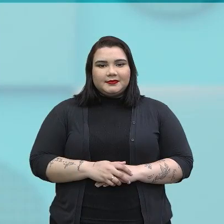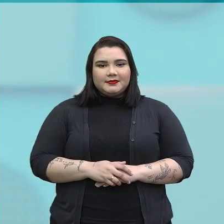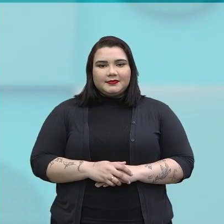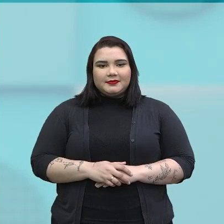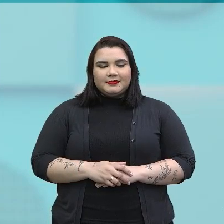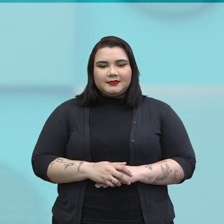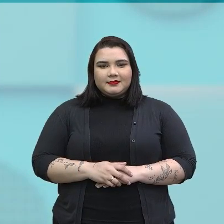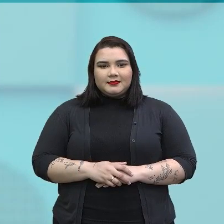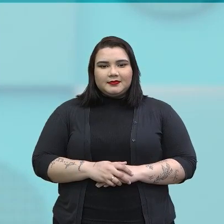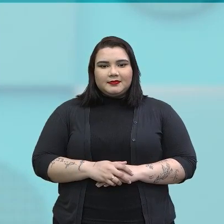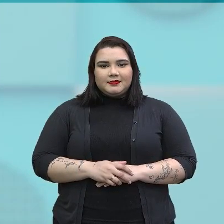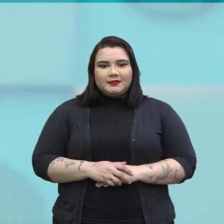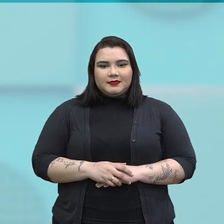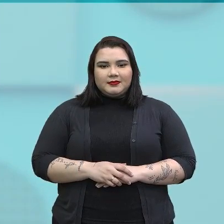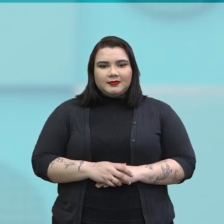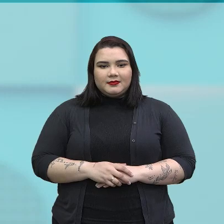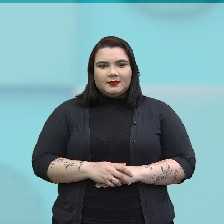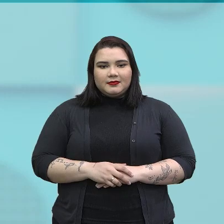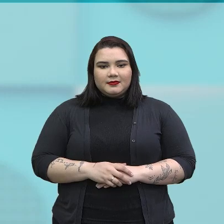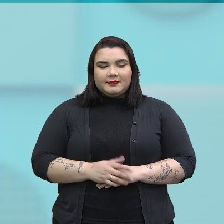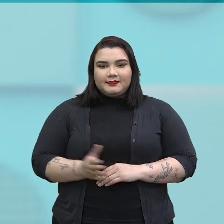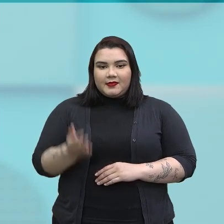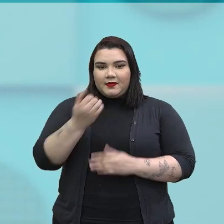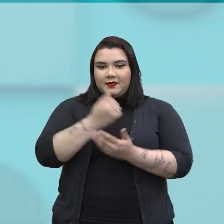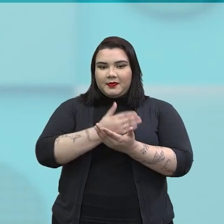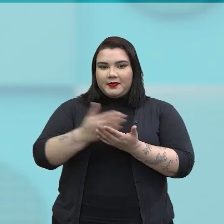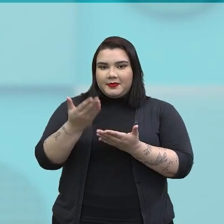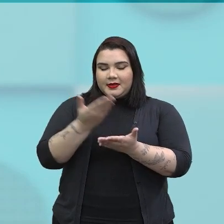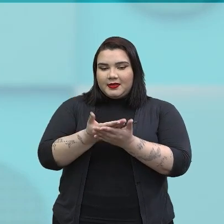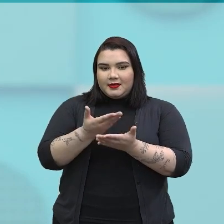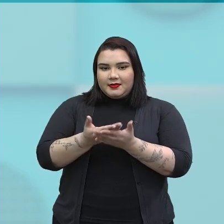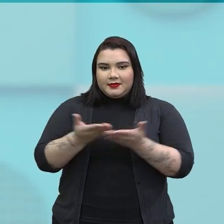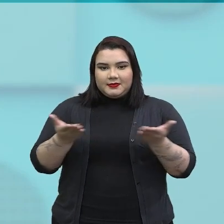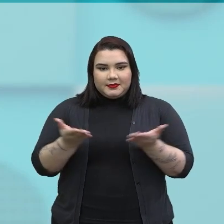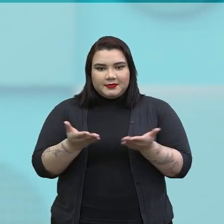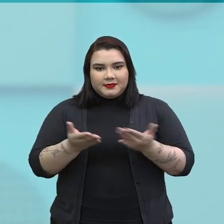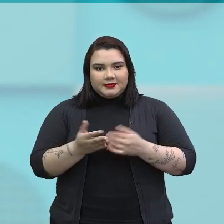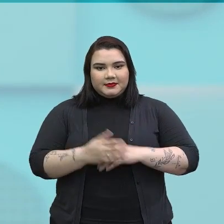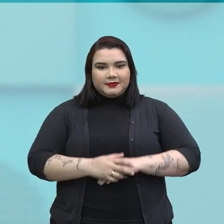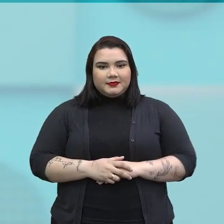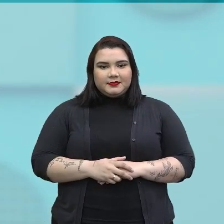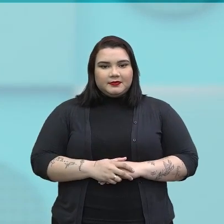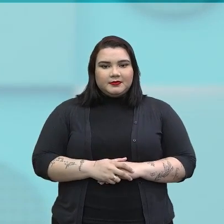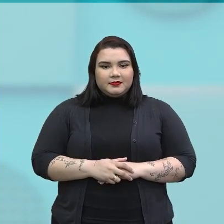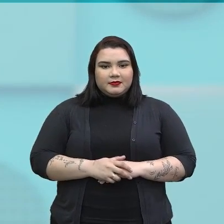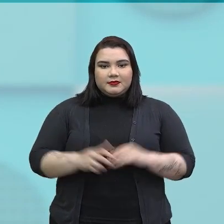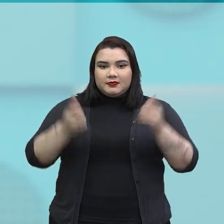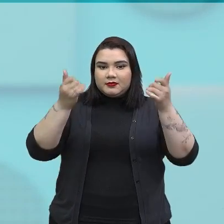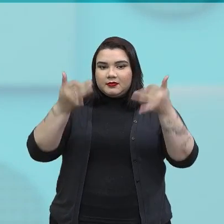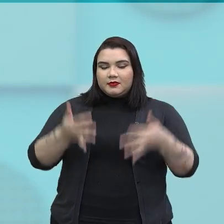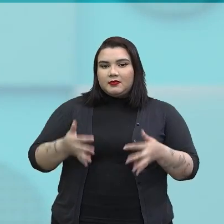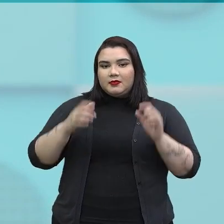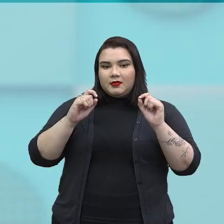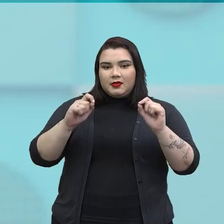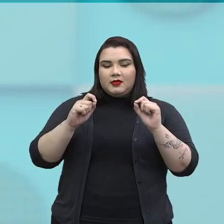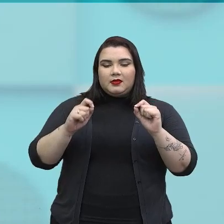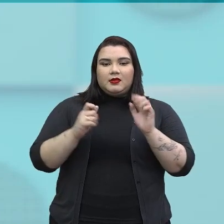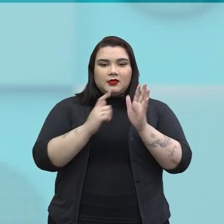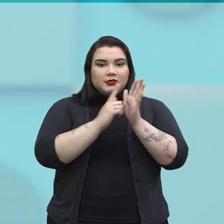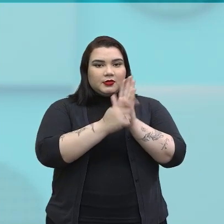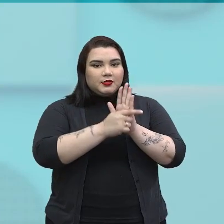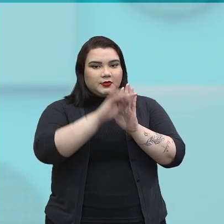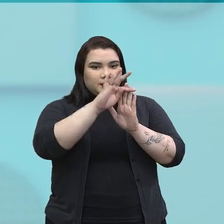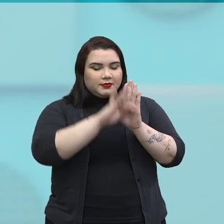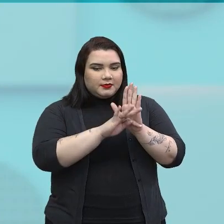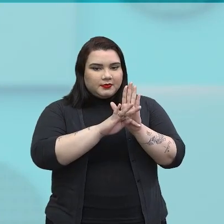So, let's start our class. Vamos começar a nossa aula falando sobre gêneros